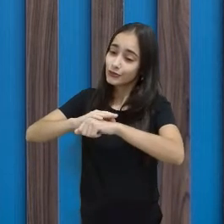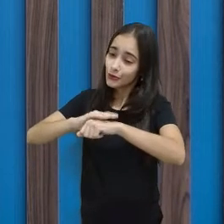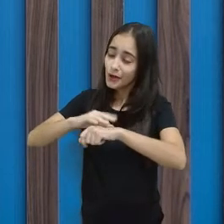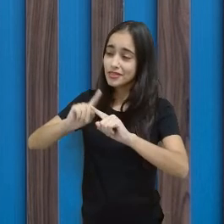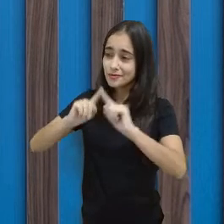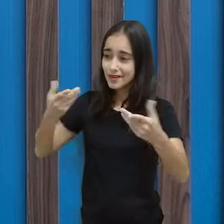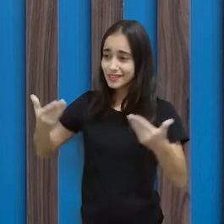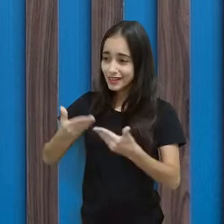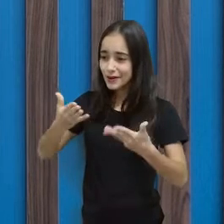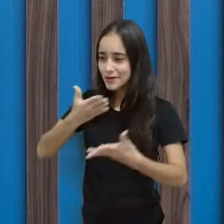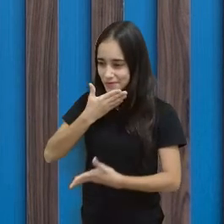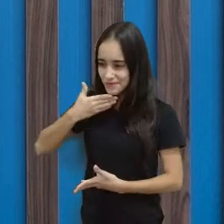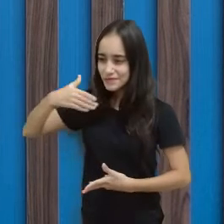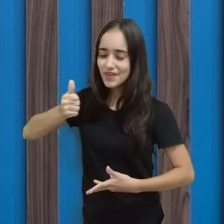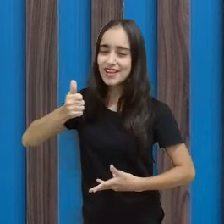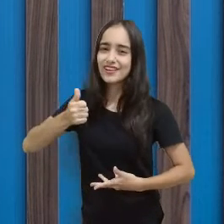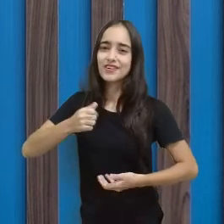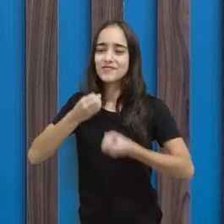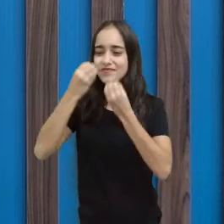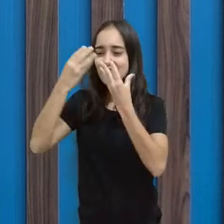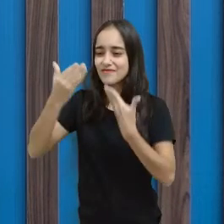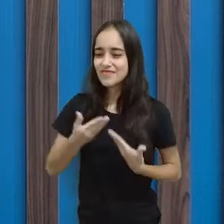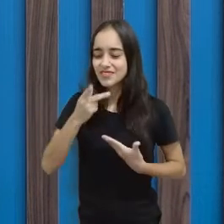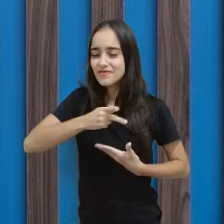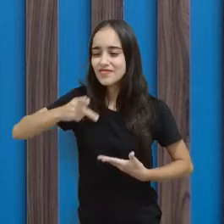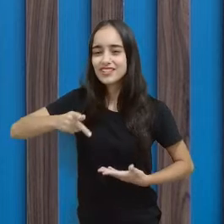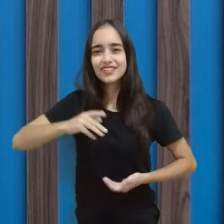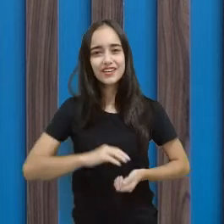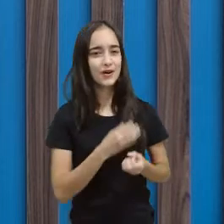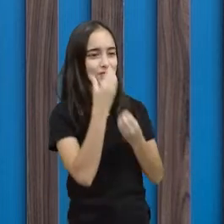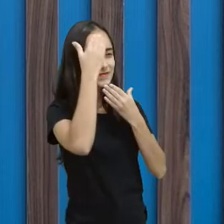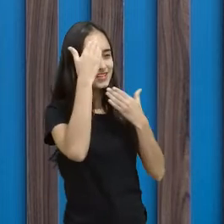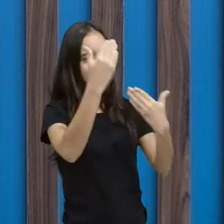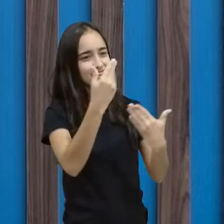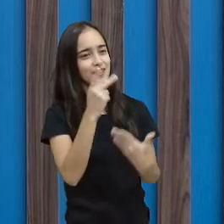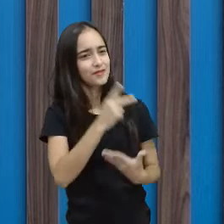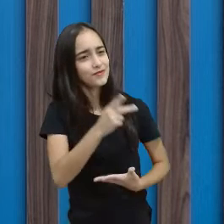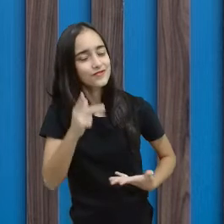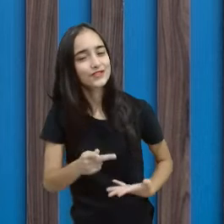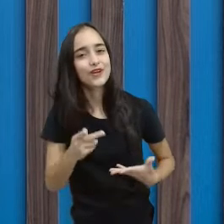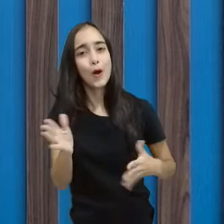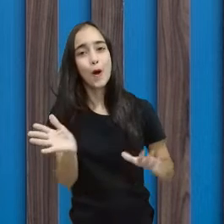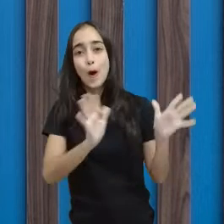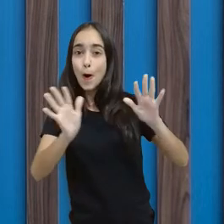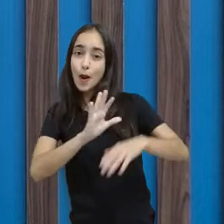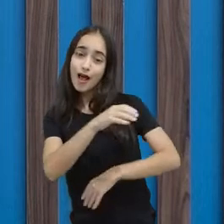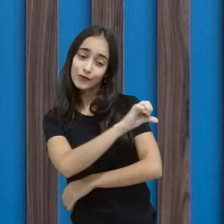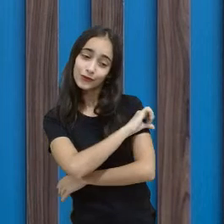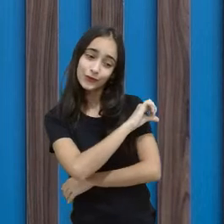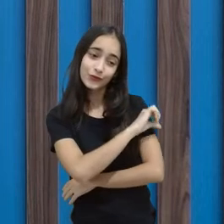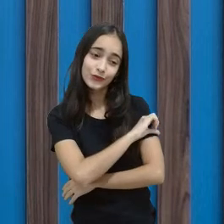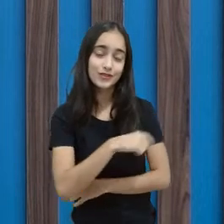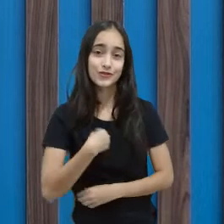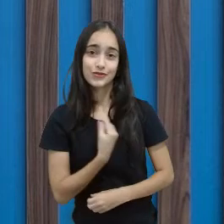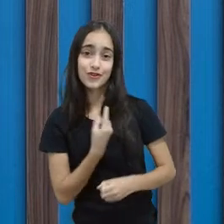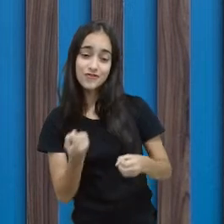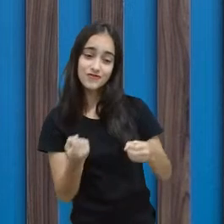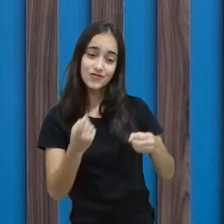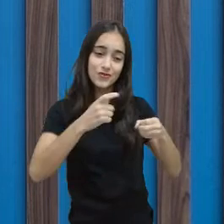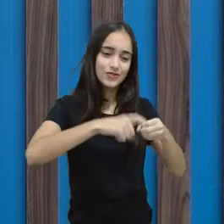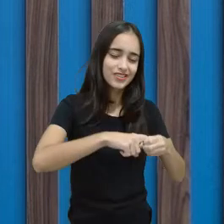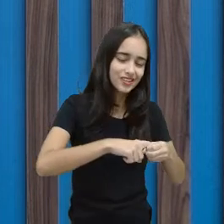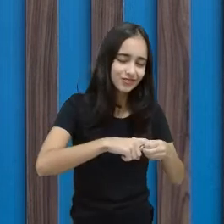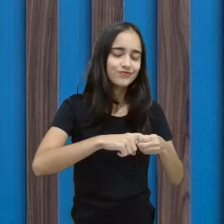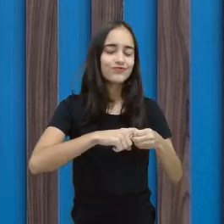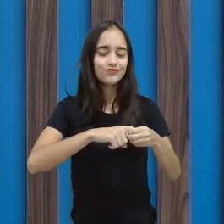Seja bem-vindo de volta, professor. Obrigado, professor Luciano, obrigado, rapaziada do 9º ano. Estamos de volta com a graça de Deus para estar cada